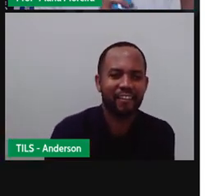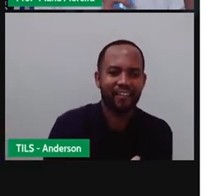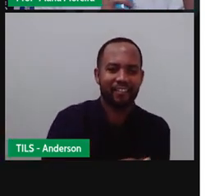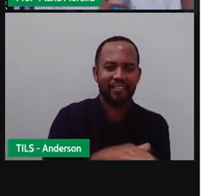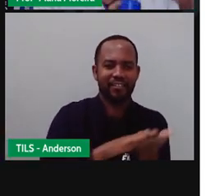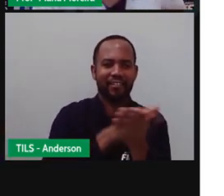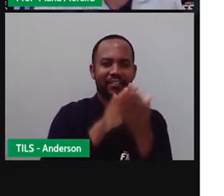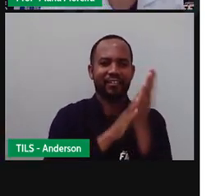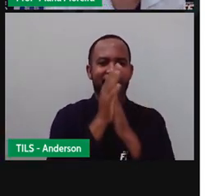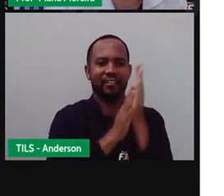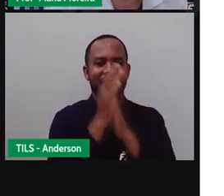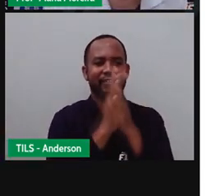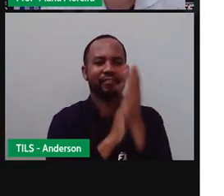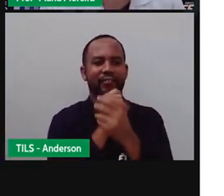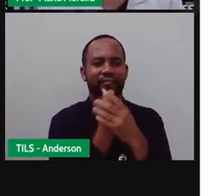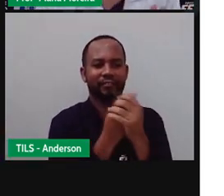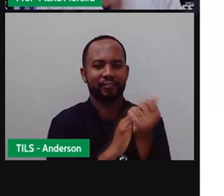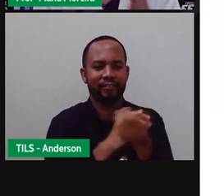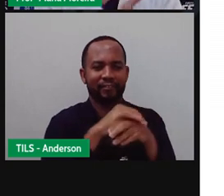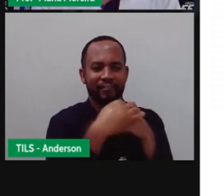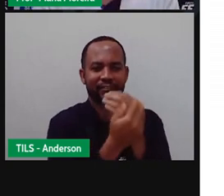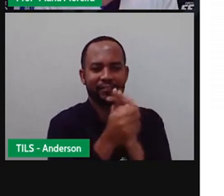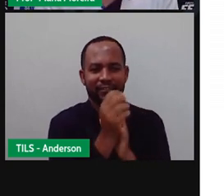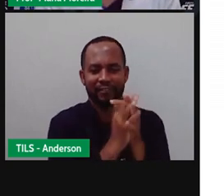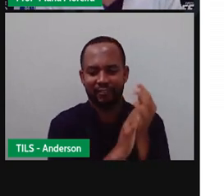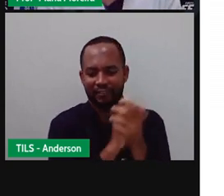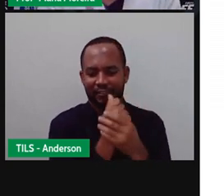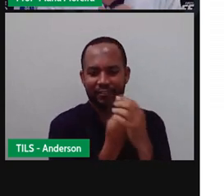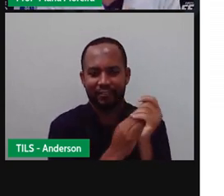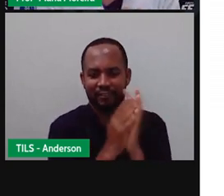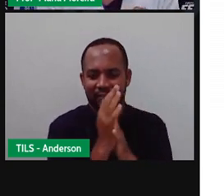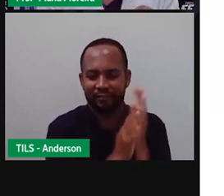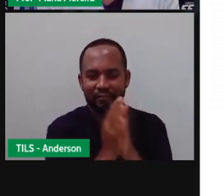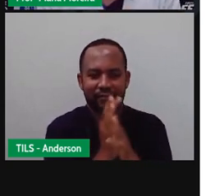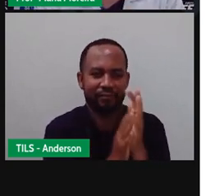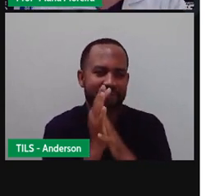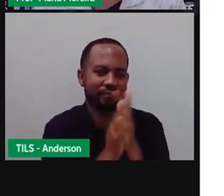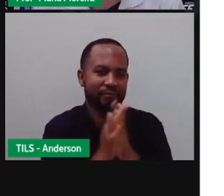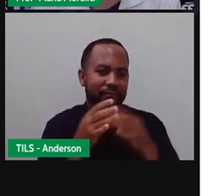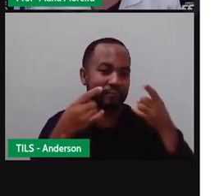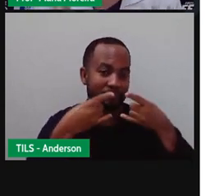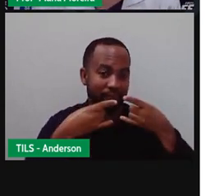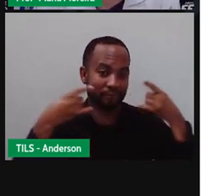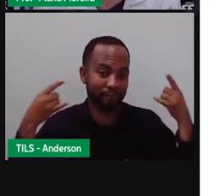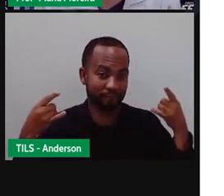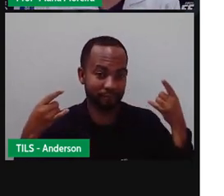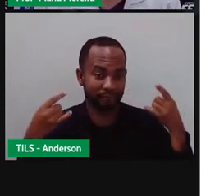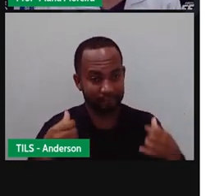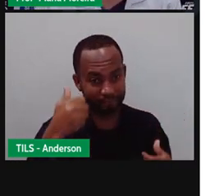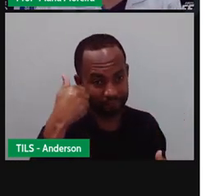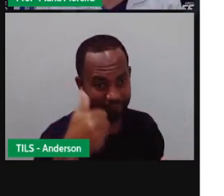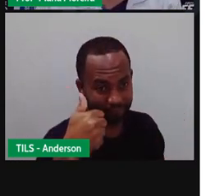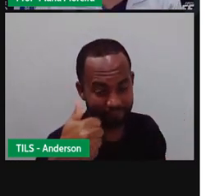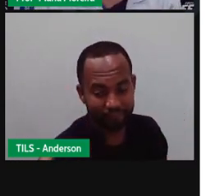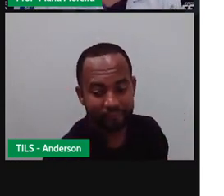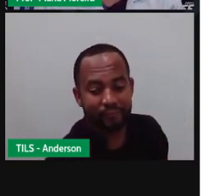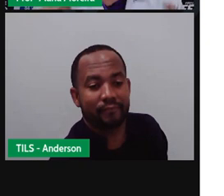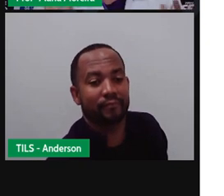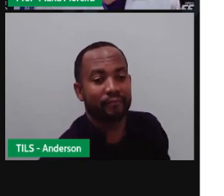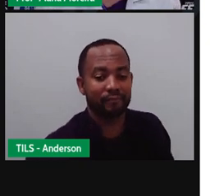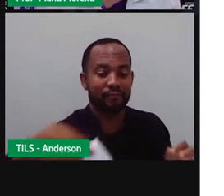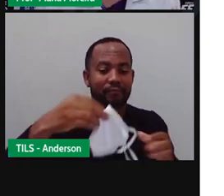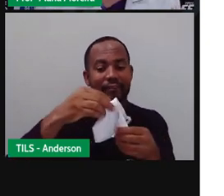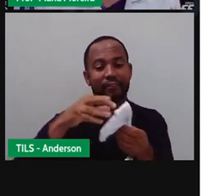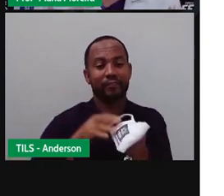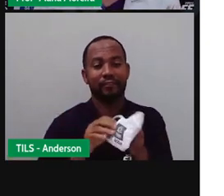Ó, álcool em gel, não é isso? Lavem as mãos, usem álcool em gel, usem máscara, se protejam,